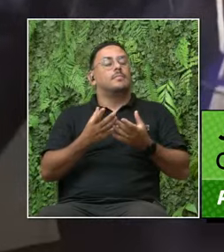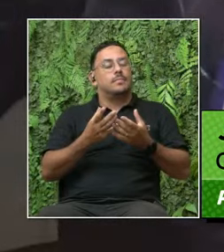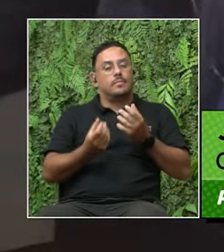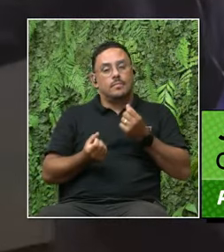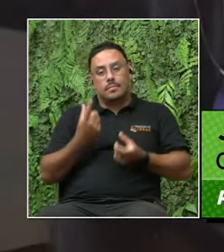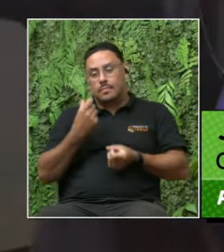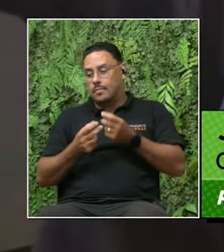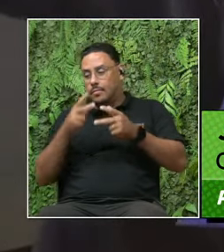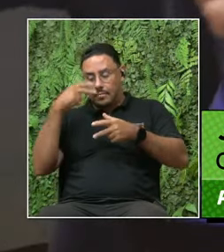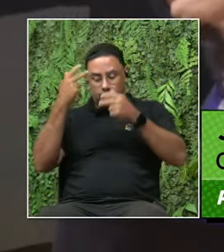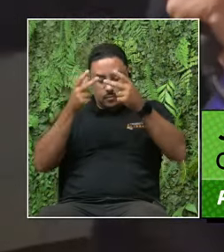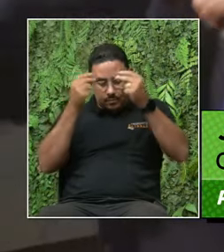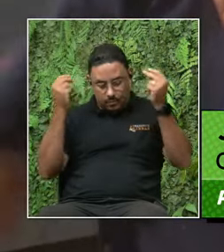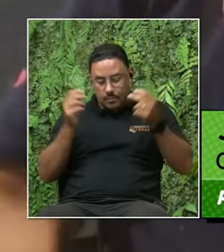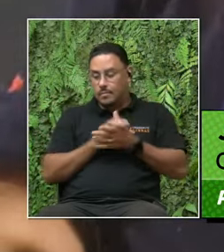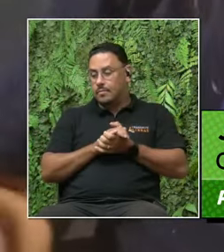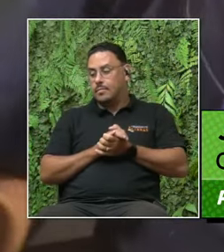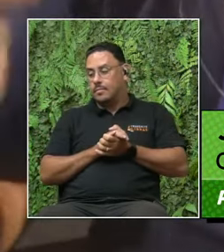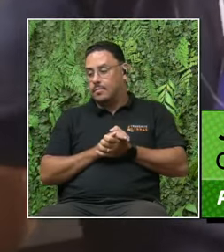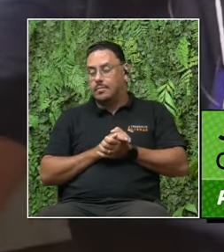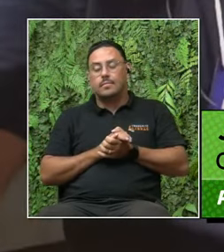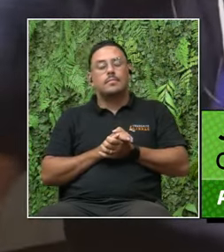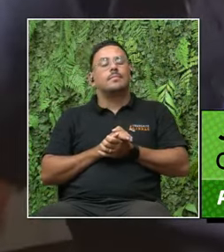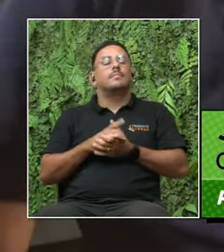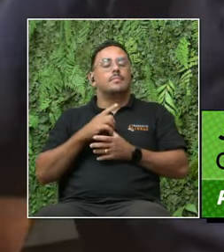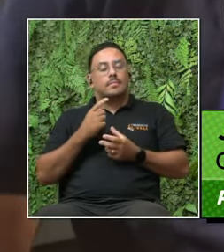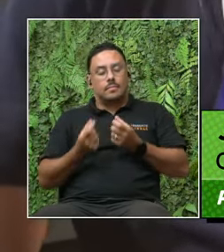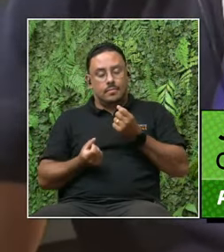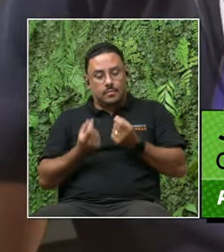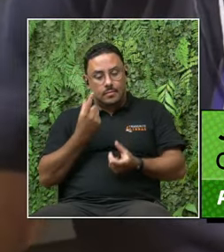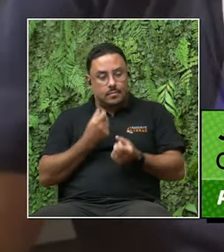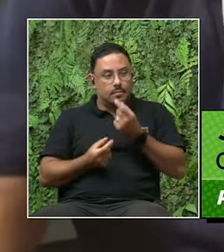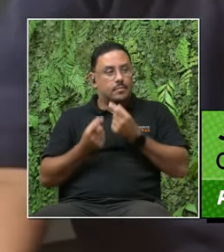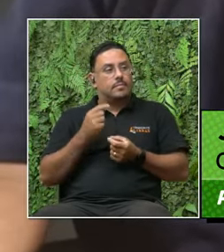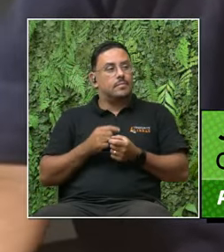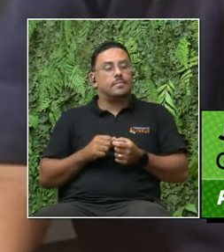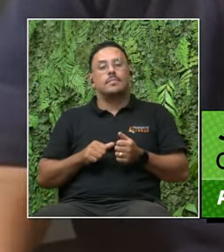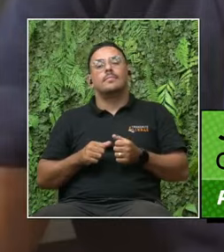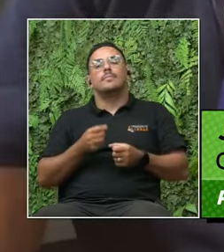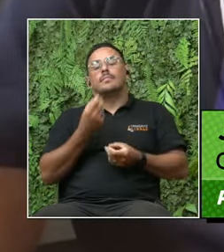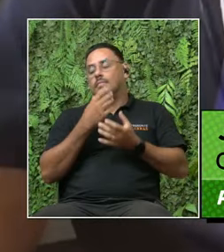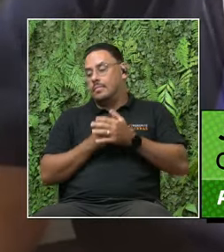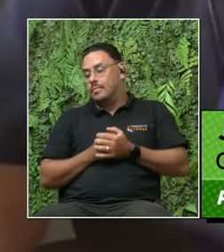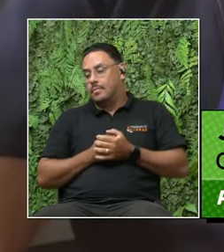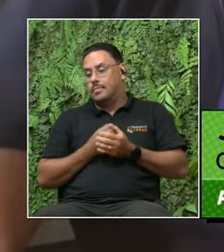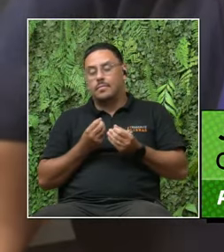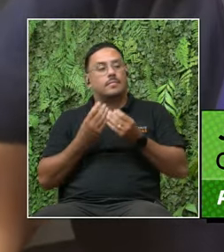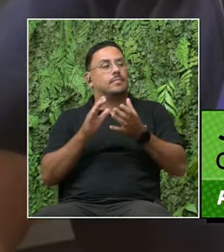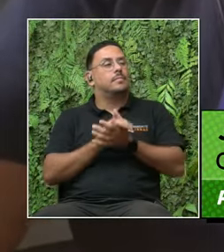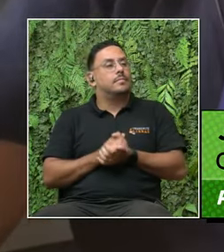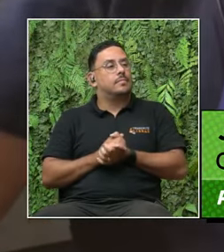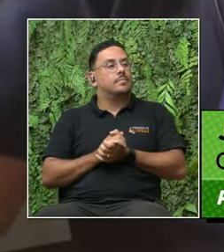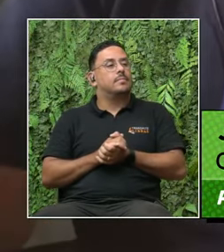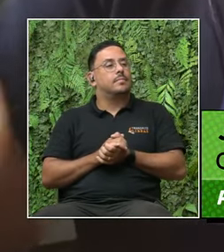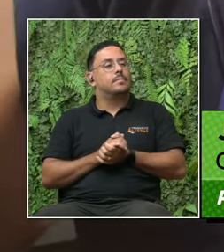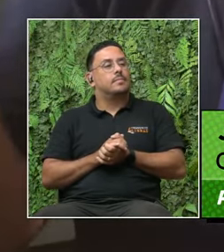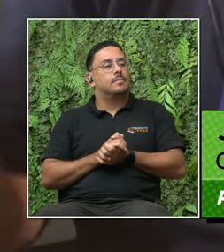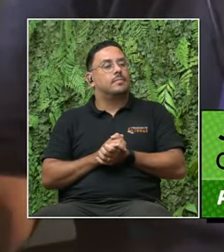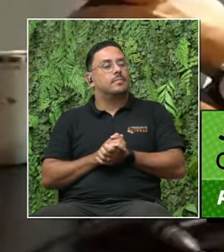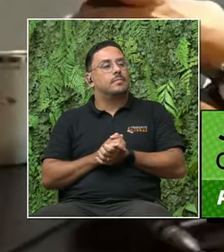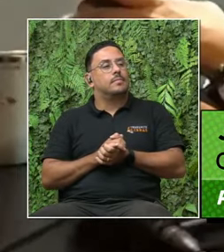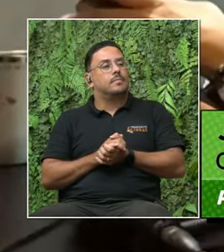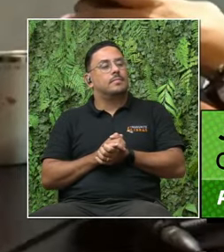enfermeirinha a pipoca tem que chegar lá o pessoal da senhora pipoca vai entregar pra gente as pipocas para vocês entregar ideia vai ser só enfermeirinha